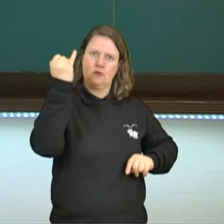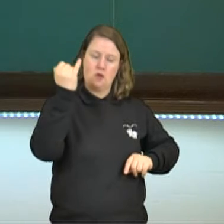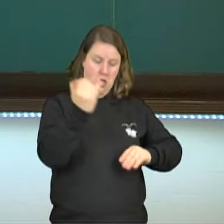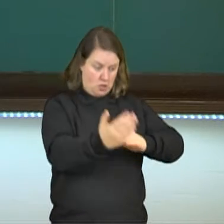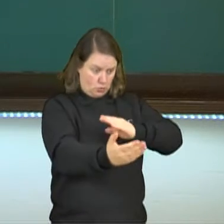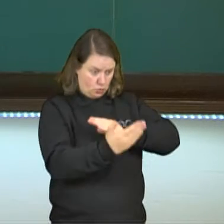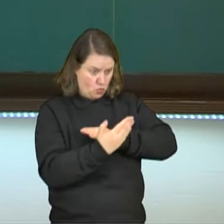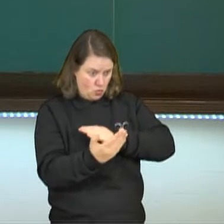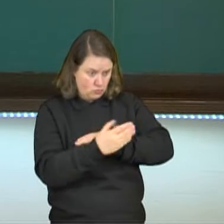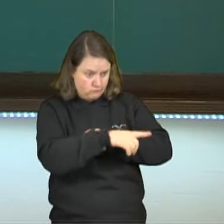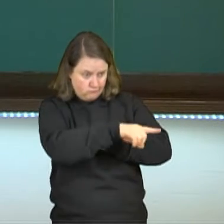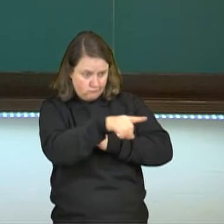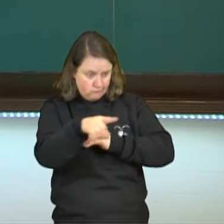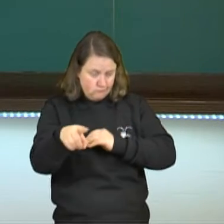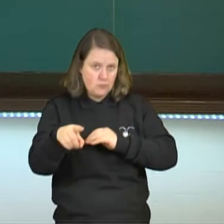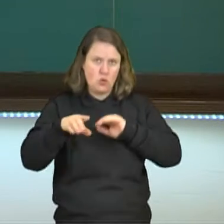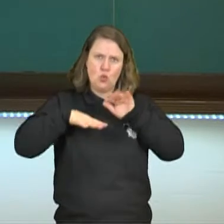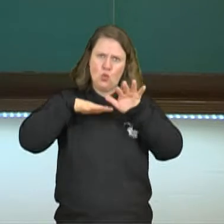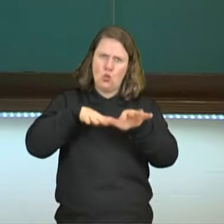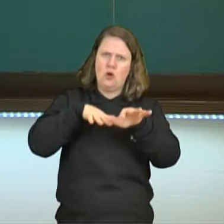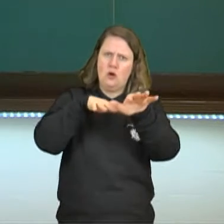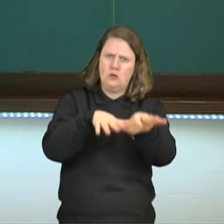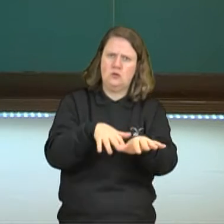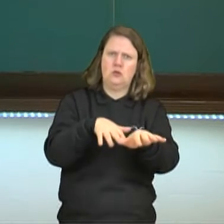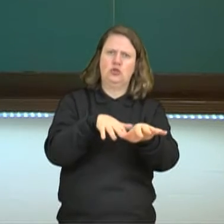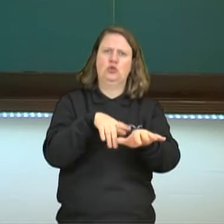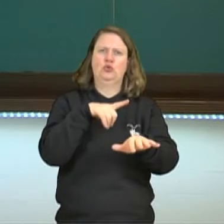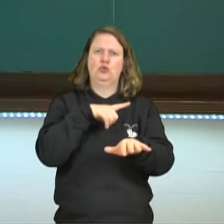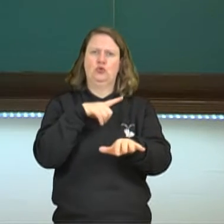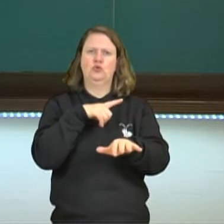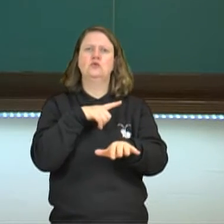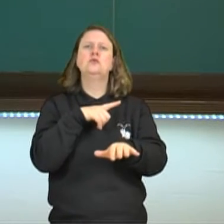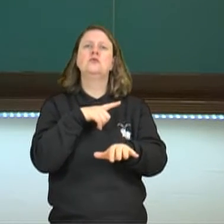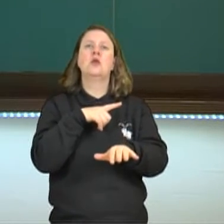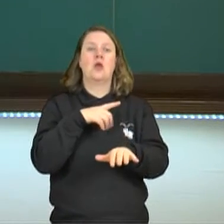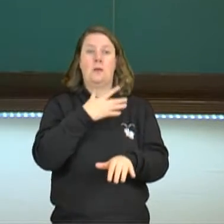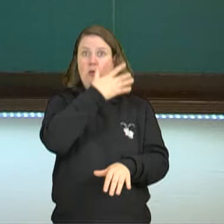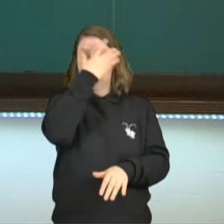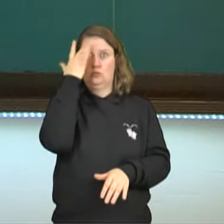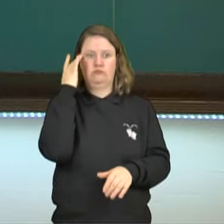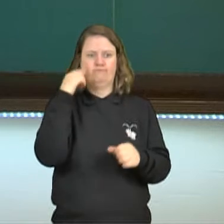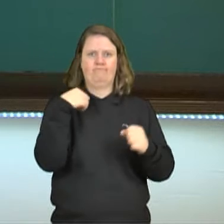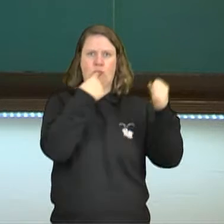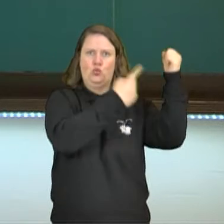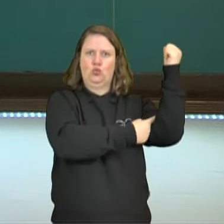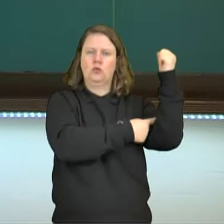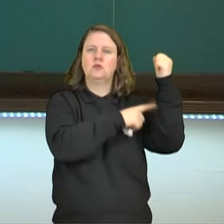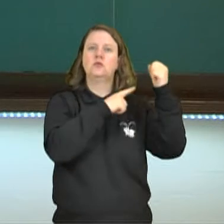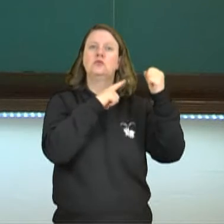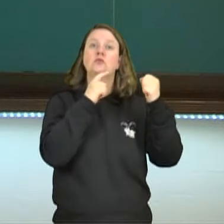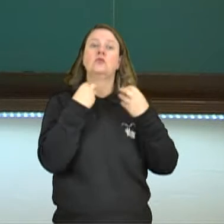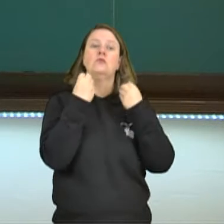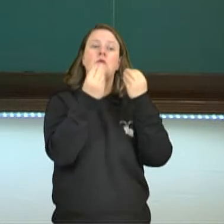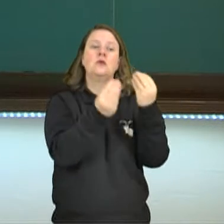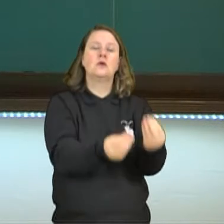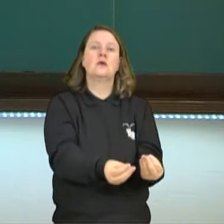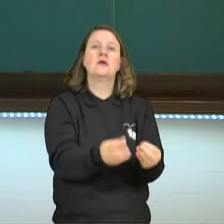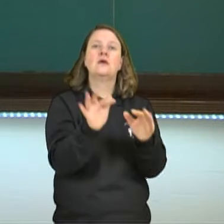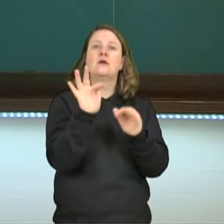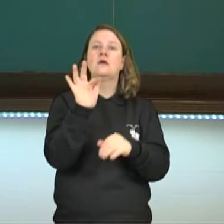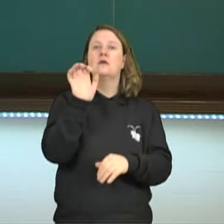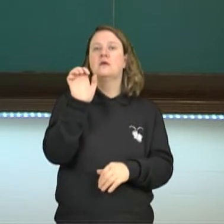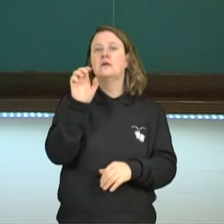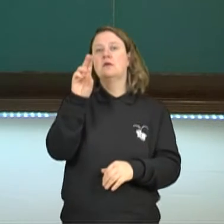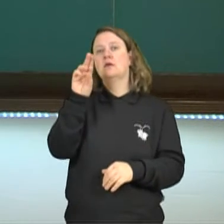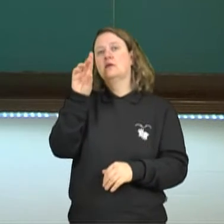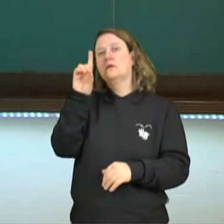esses guerreiros, né, com o título de duque, marqueses, conde, esses nobres guerreiros, eles recebiam um feudo.